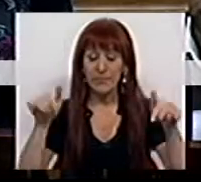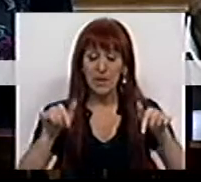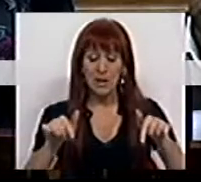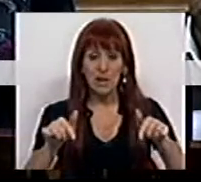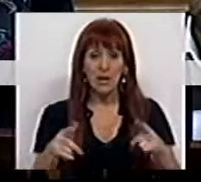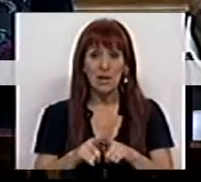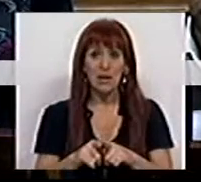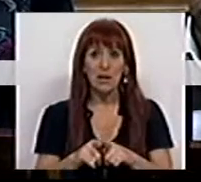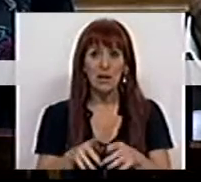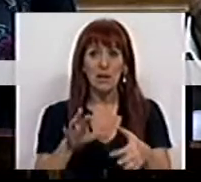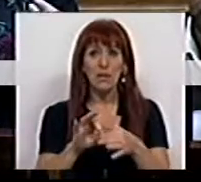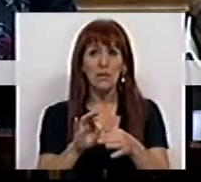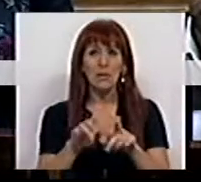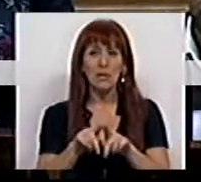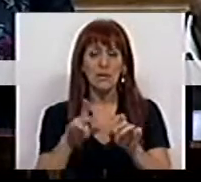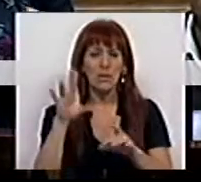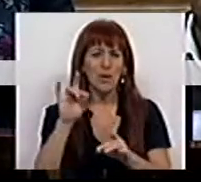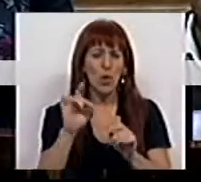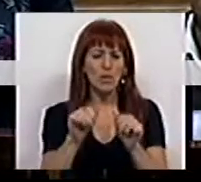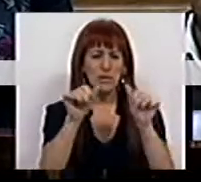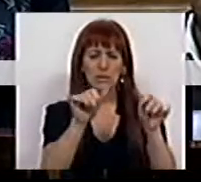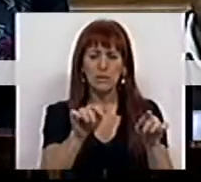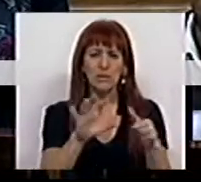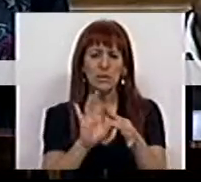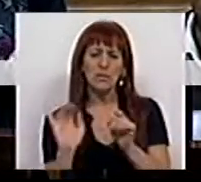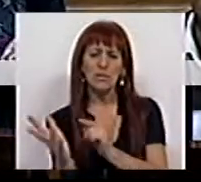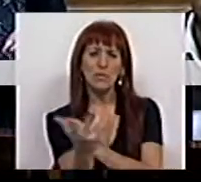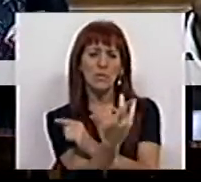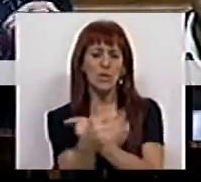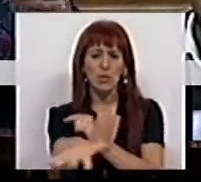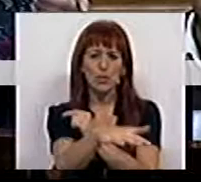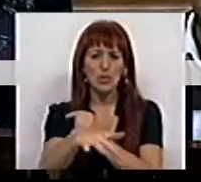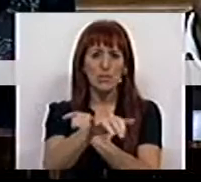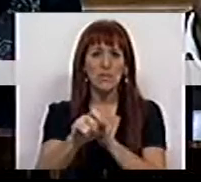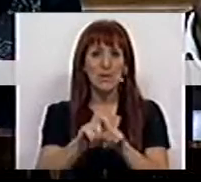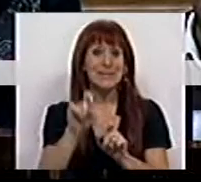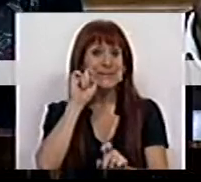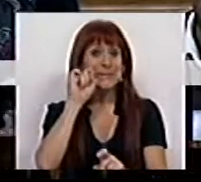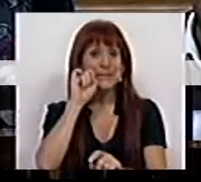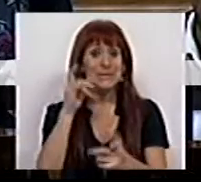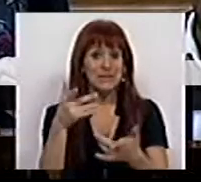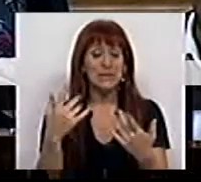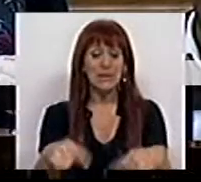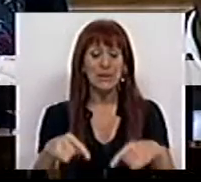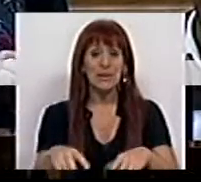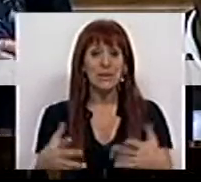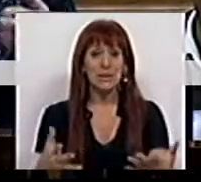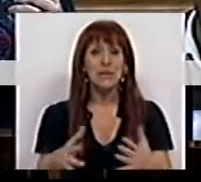esta cola se vai fixando em torno do seu espaço de segurança e